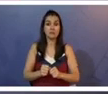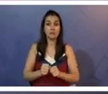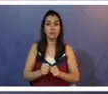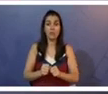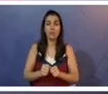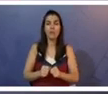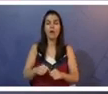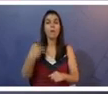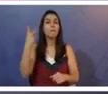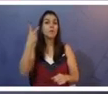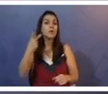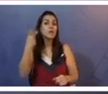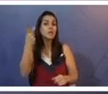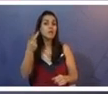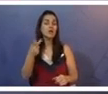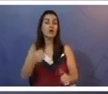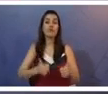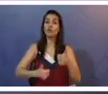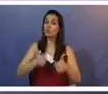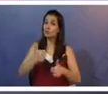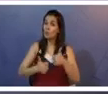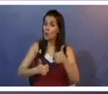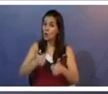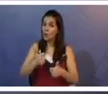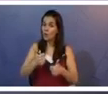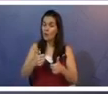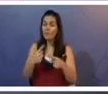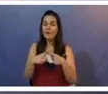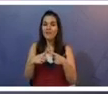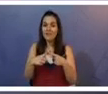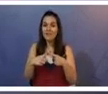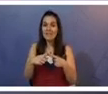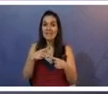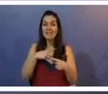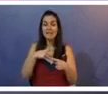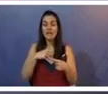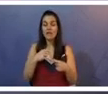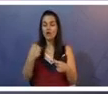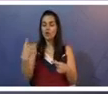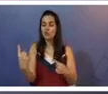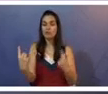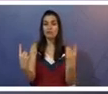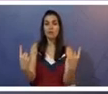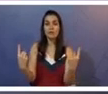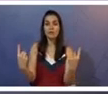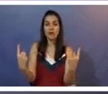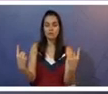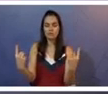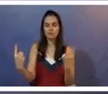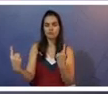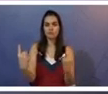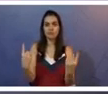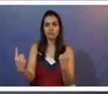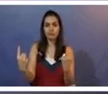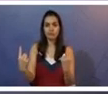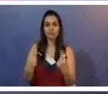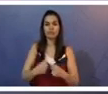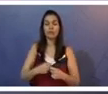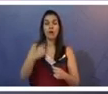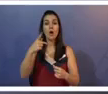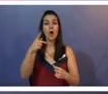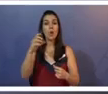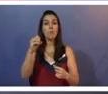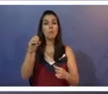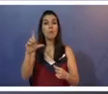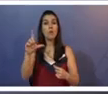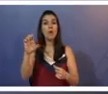política, futebol, não deixa de ser temas bem polêmicos. E o autor